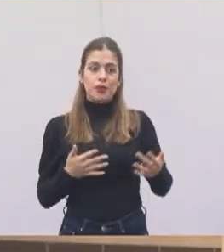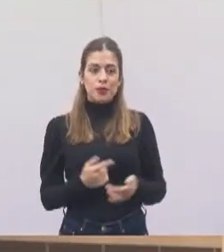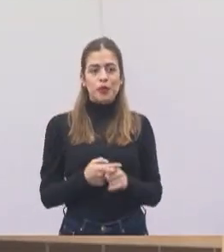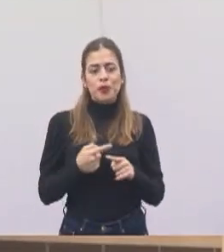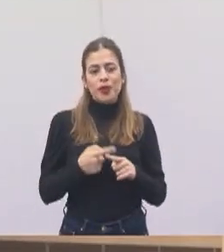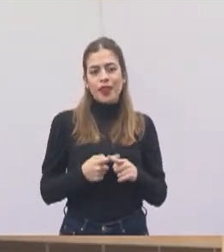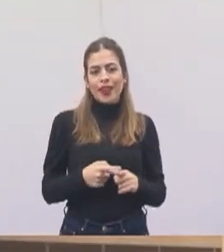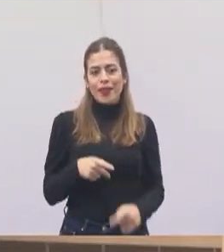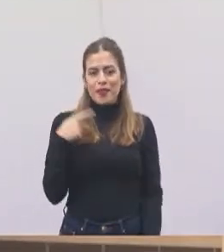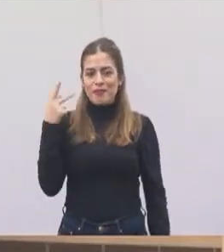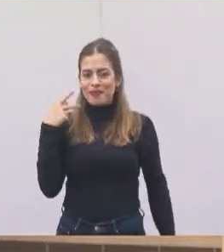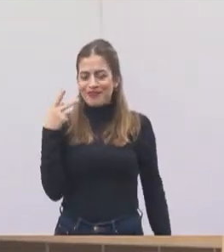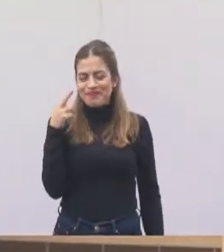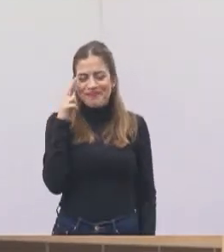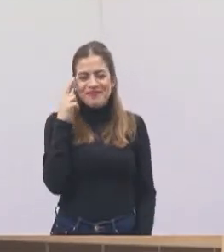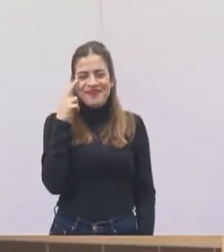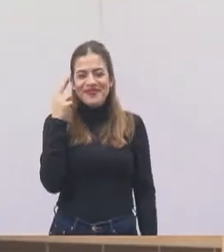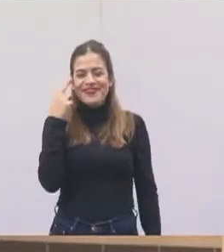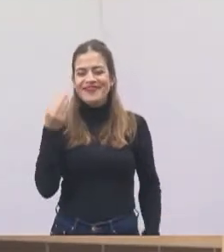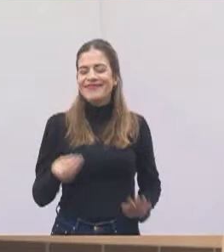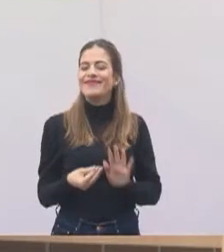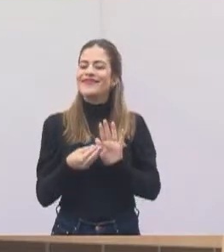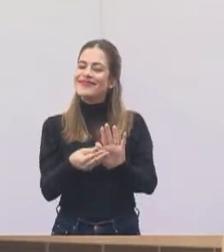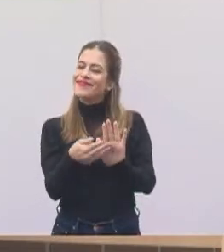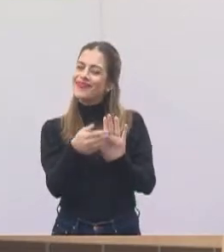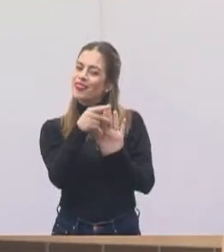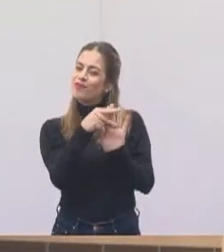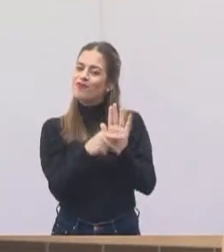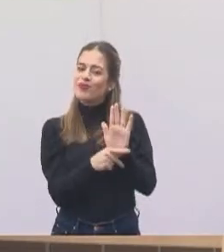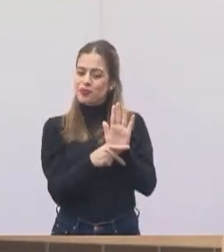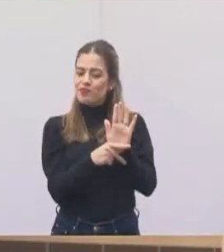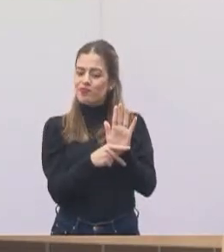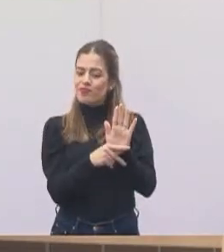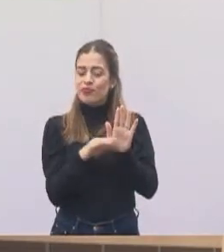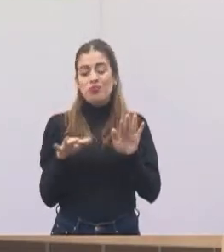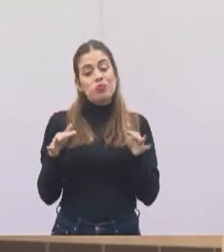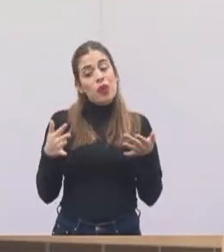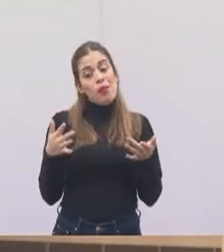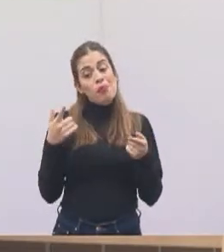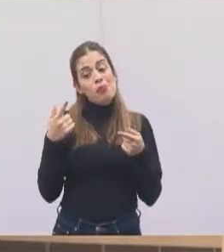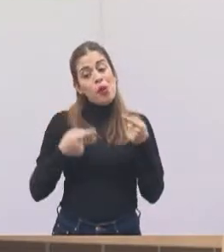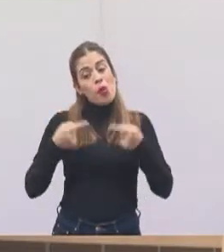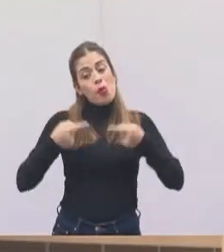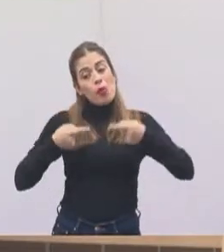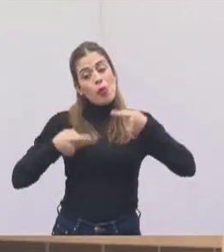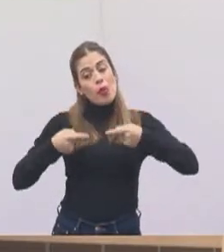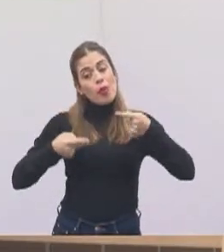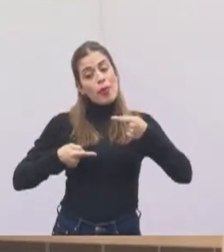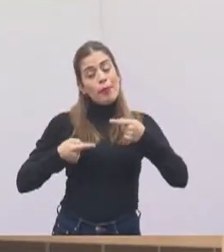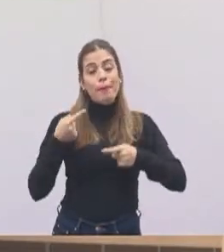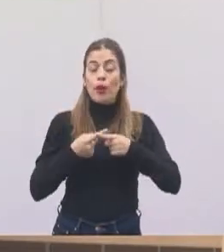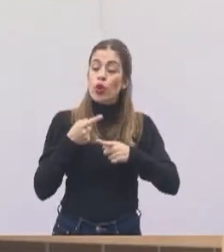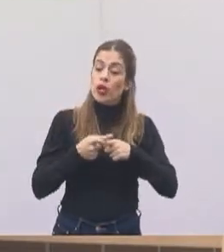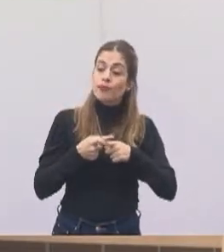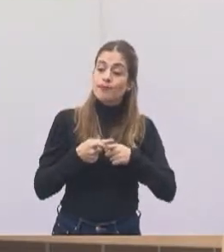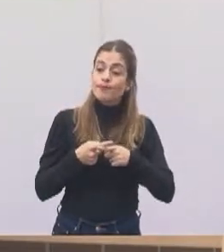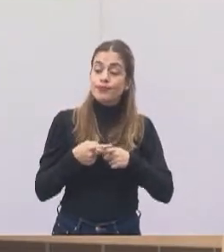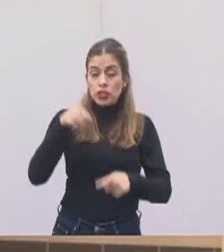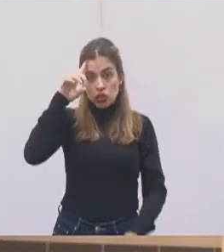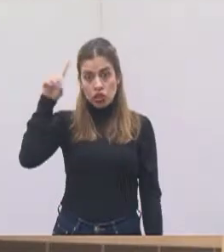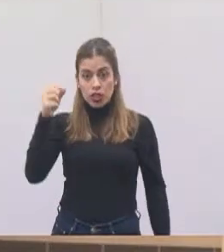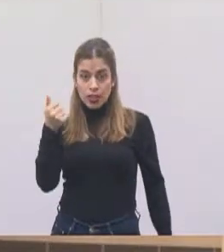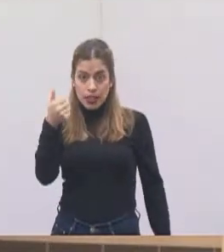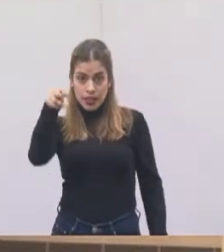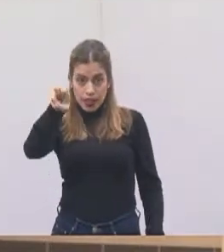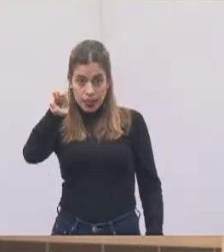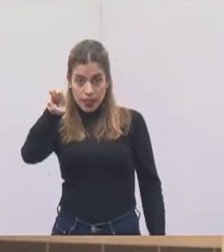vereador Roninha colocou um projeto que aparentemente é polêmico, até porque, vereador, dia